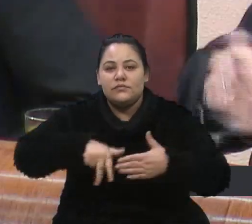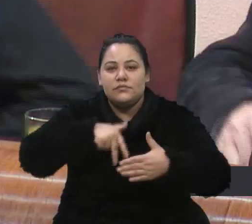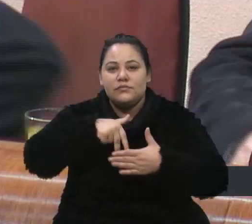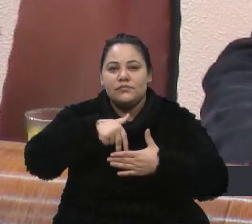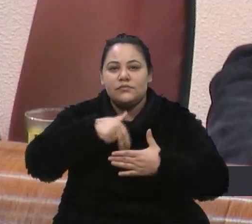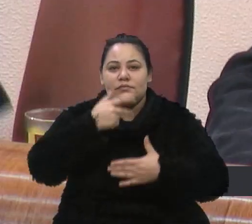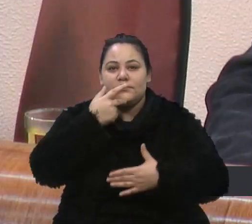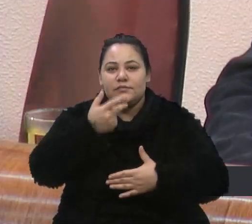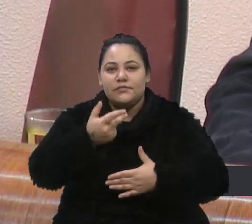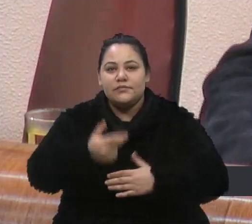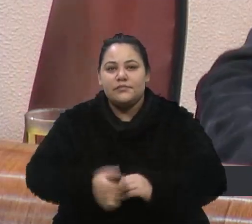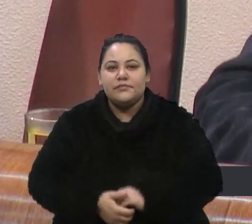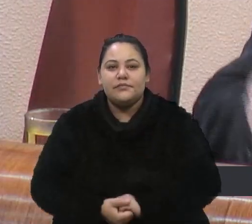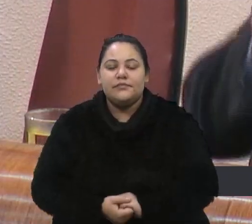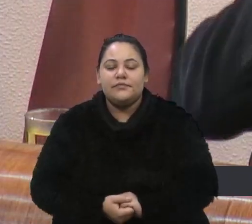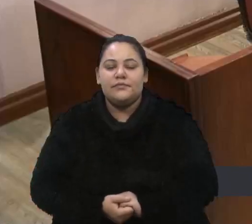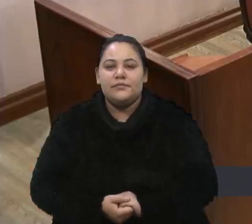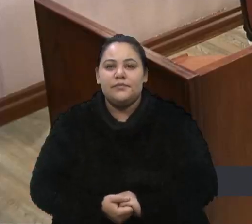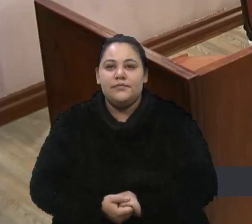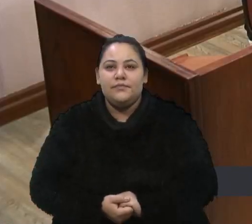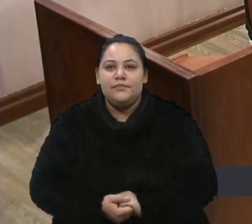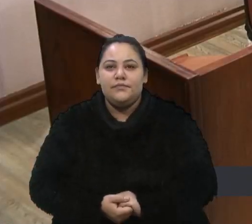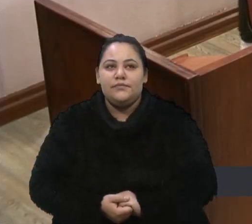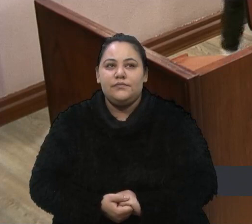na tribuna, Marcos.